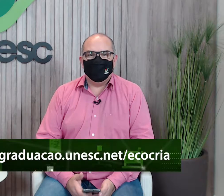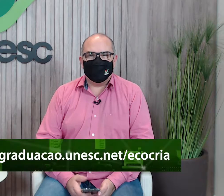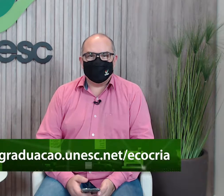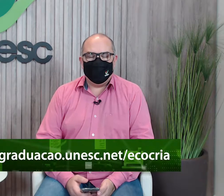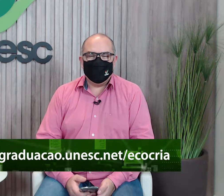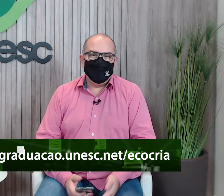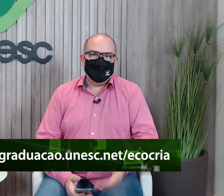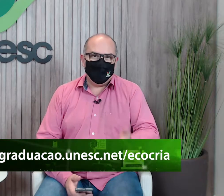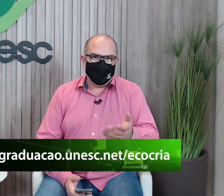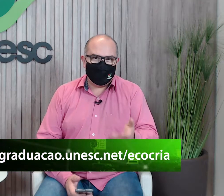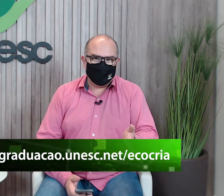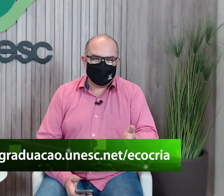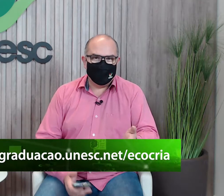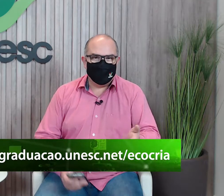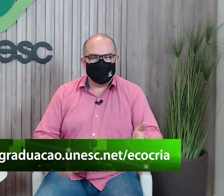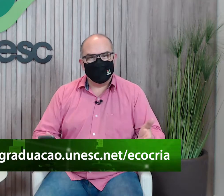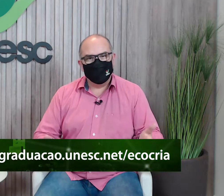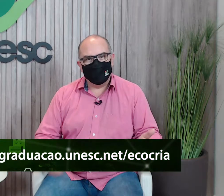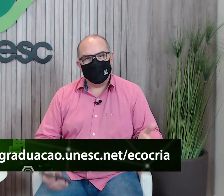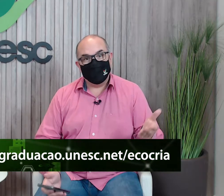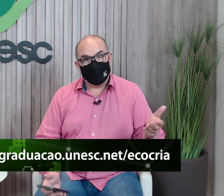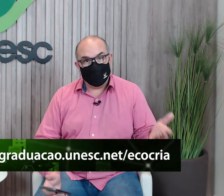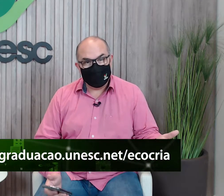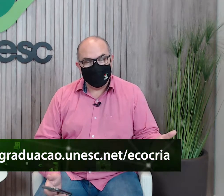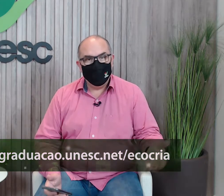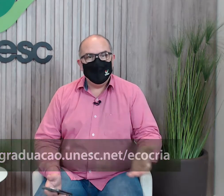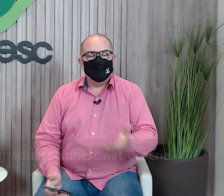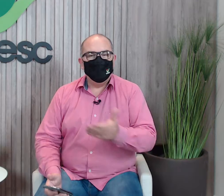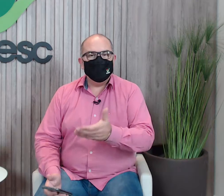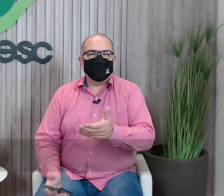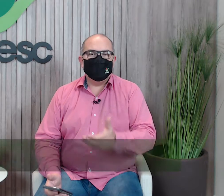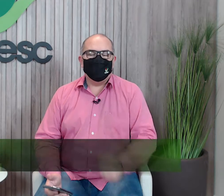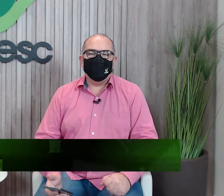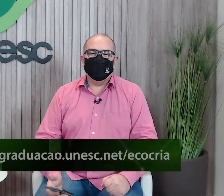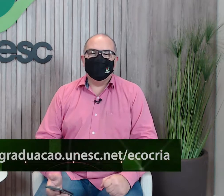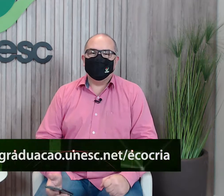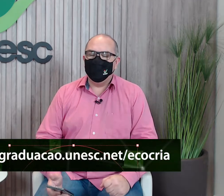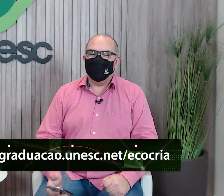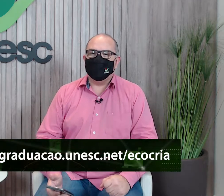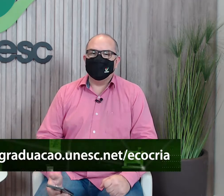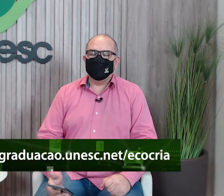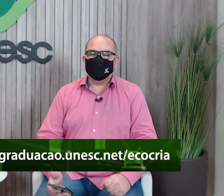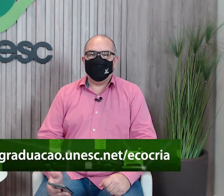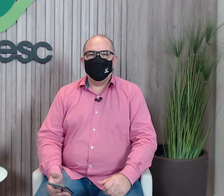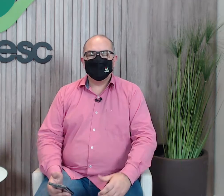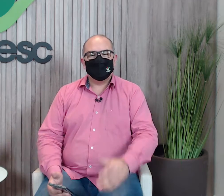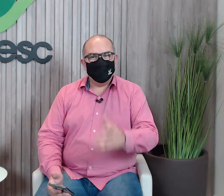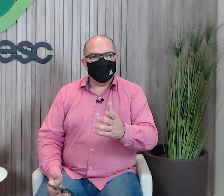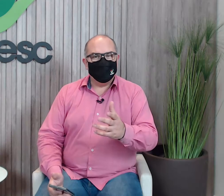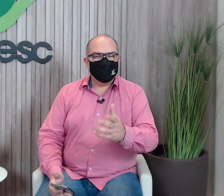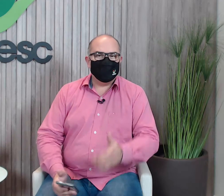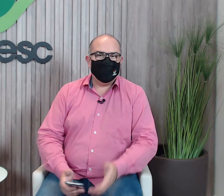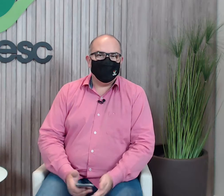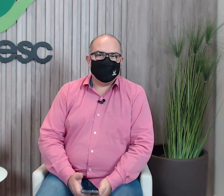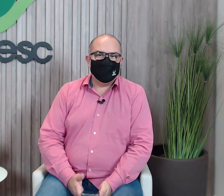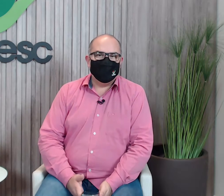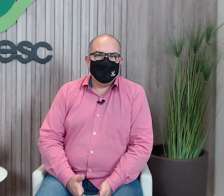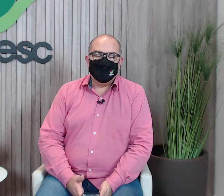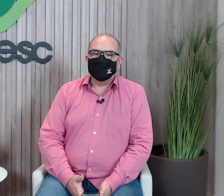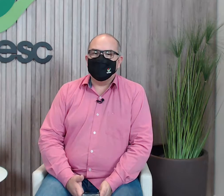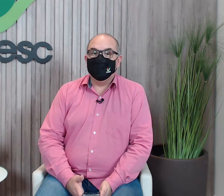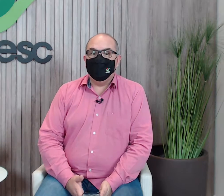nossa Universidade, que oferece a você os nossos cursos de jornalismo, publicidade e propaganda, comunicação digital. Convidamos você a